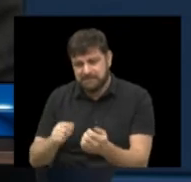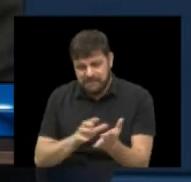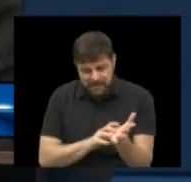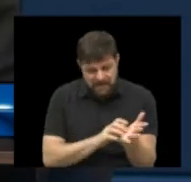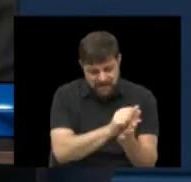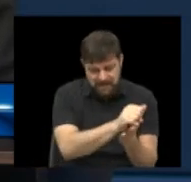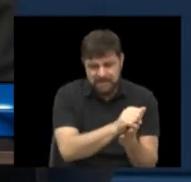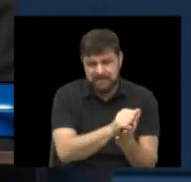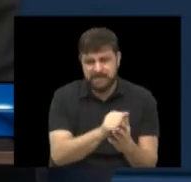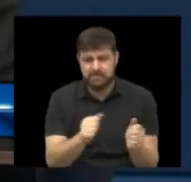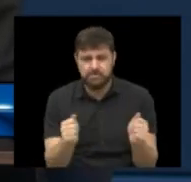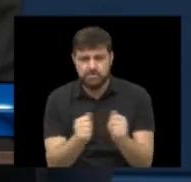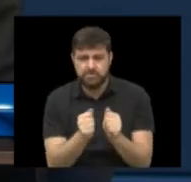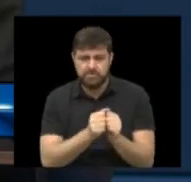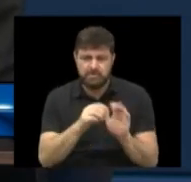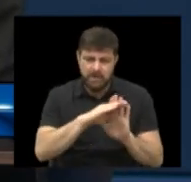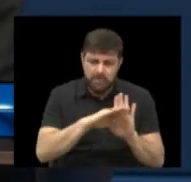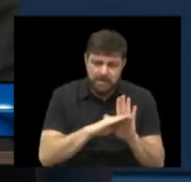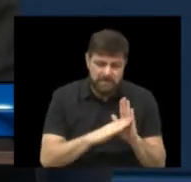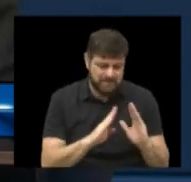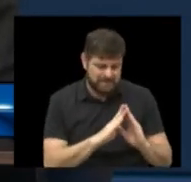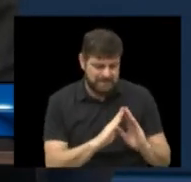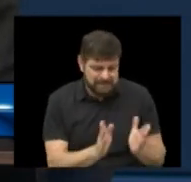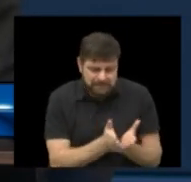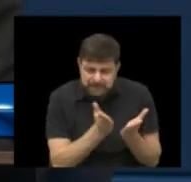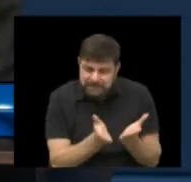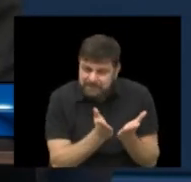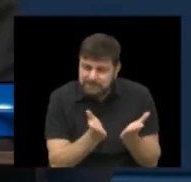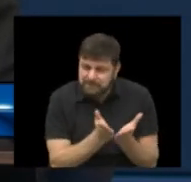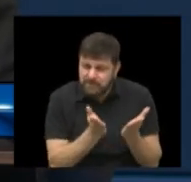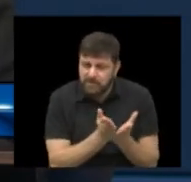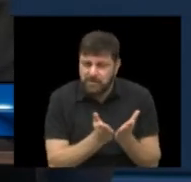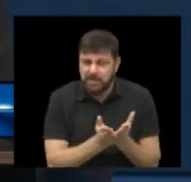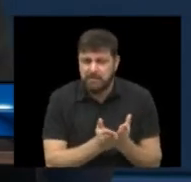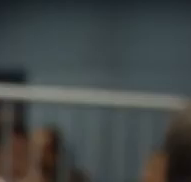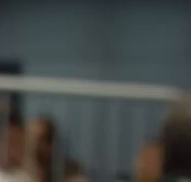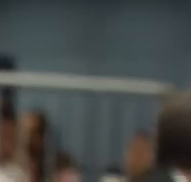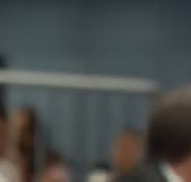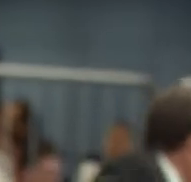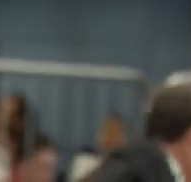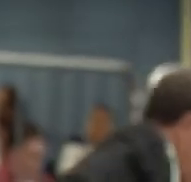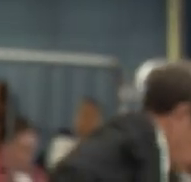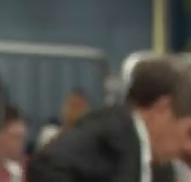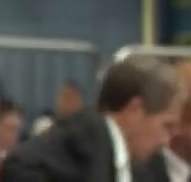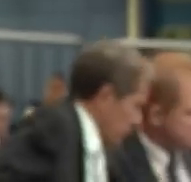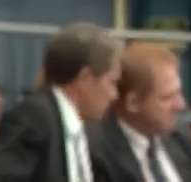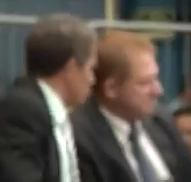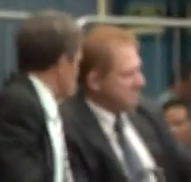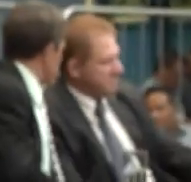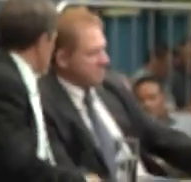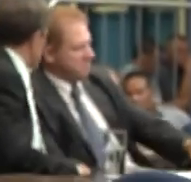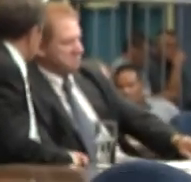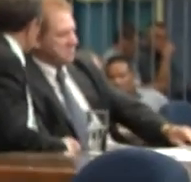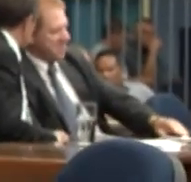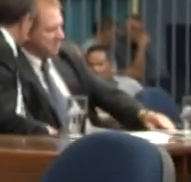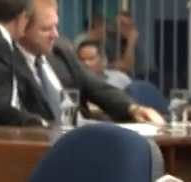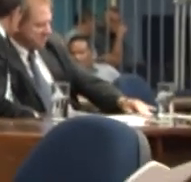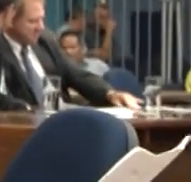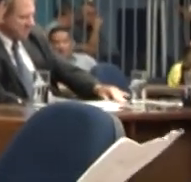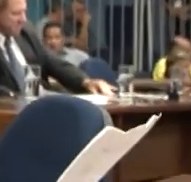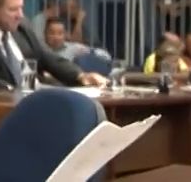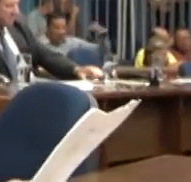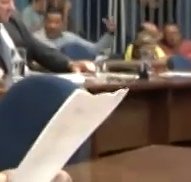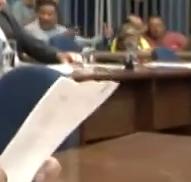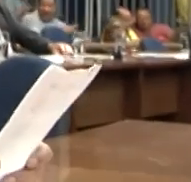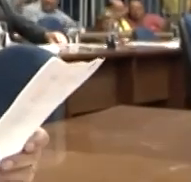na Coab, junto à Minha Casa Minha Vida, mas que dê a agilidade mais rápida possível. Já o vereador Zé Carlos encaminhou uma